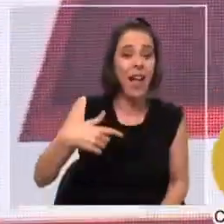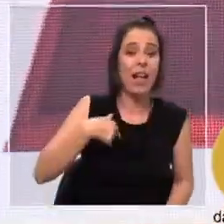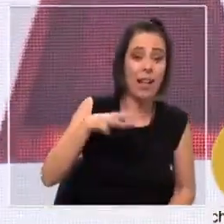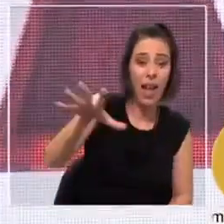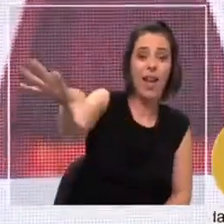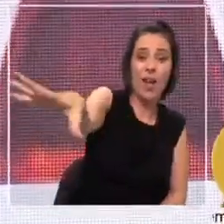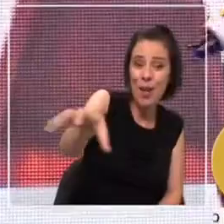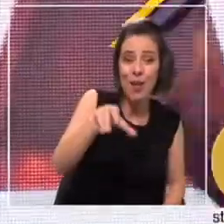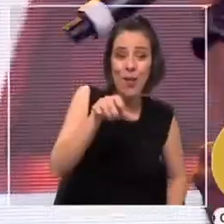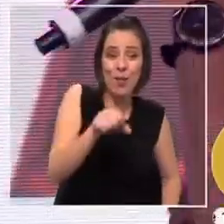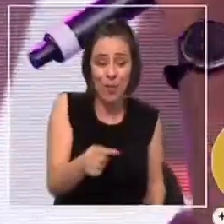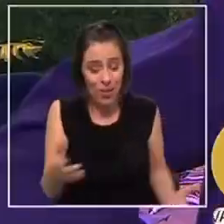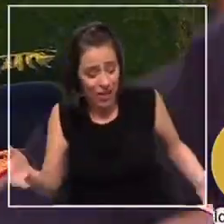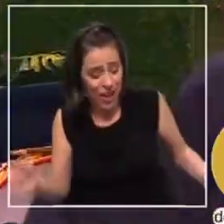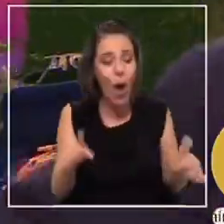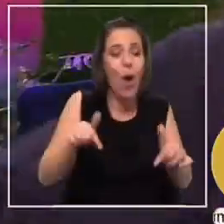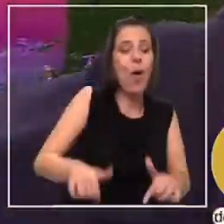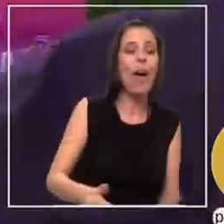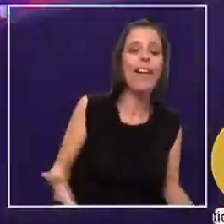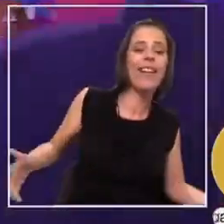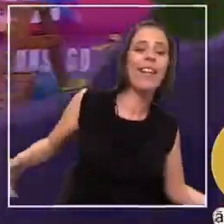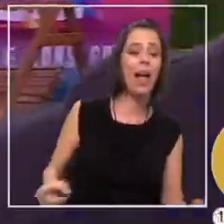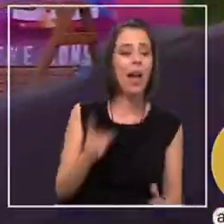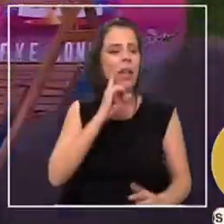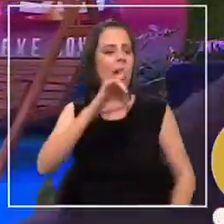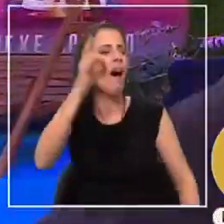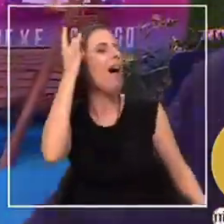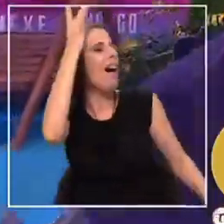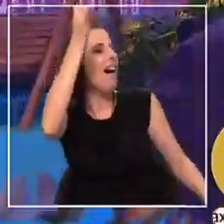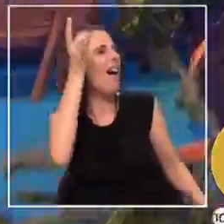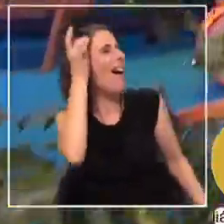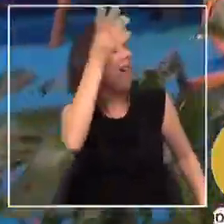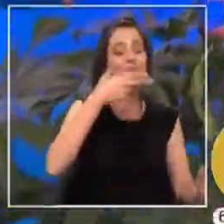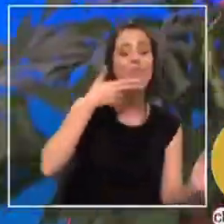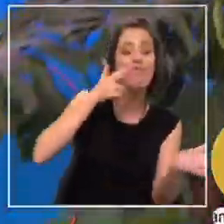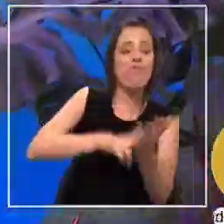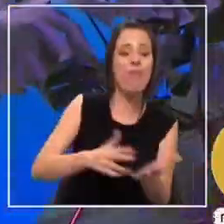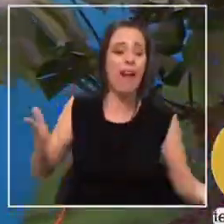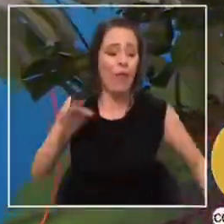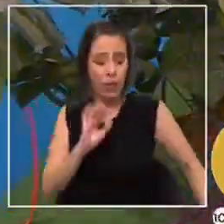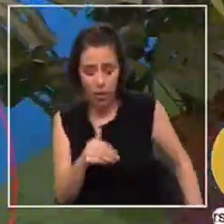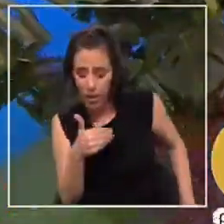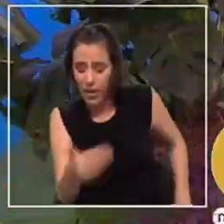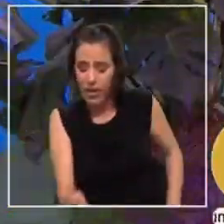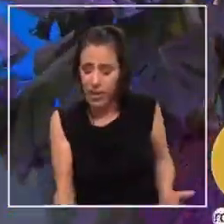apanhá-la mas hoje é tantas bunda de verdade